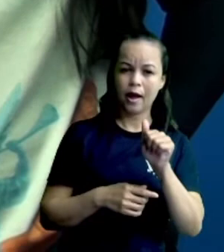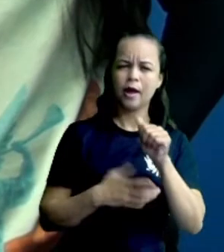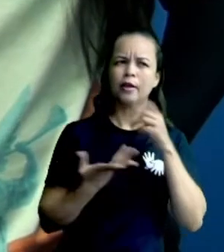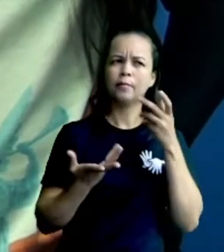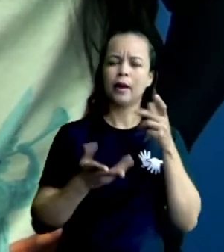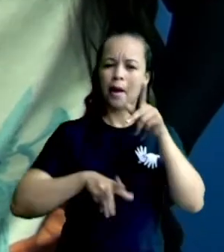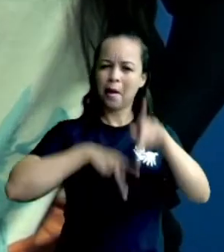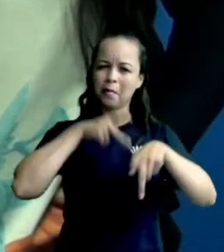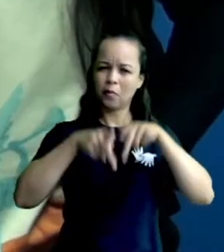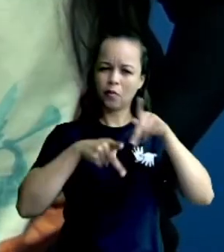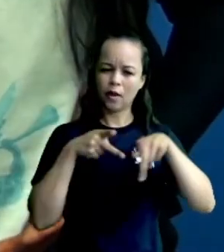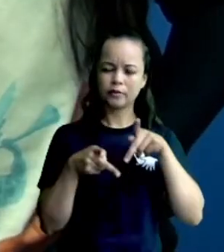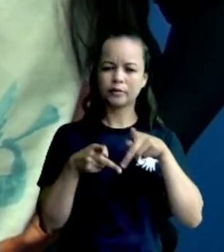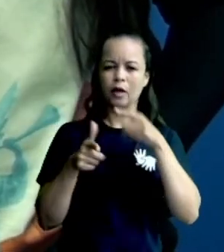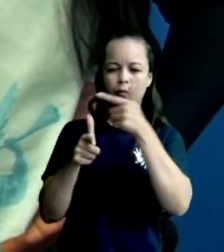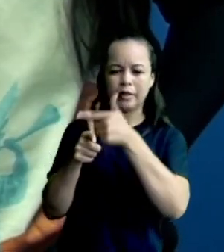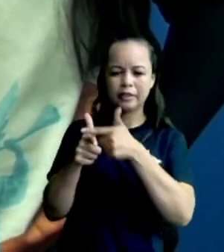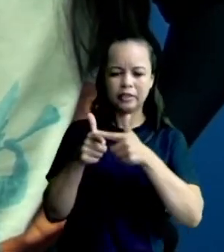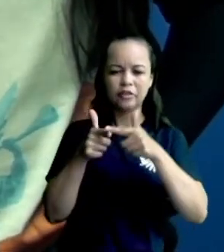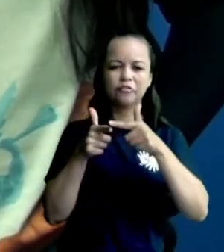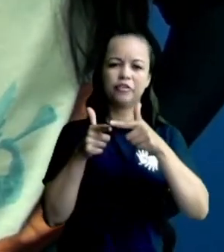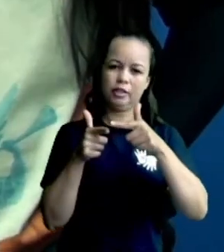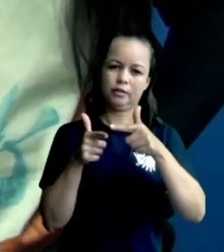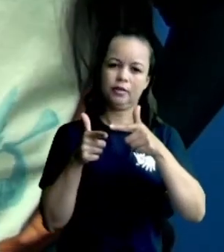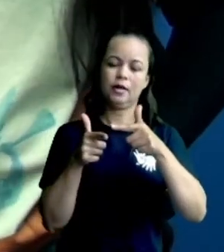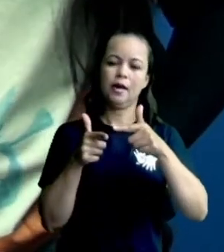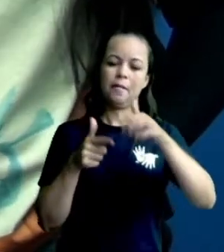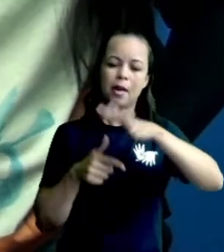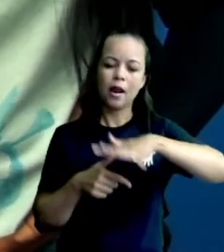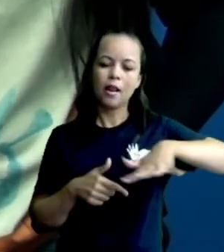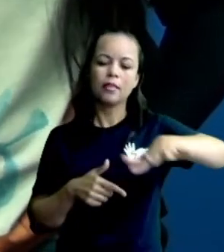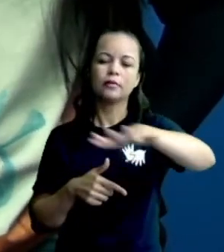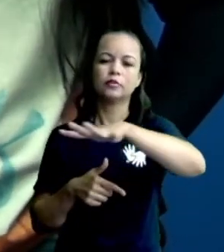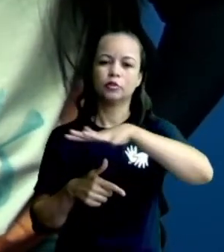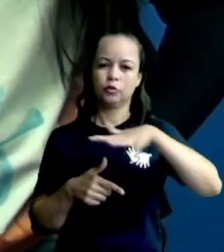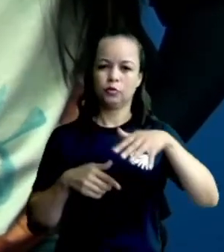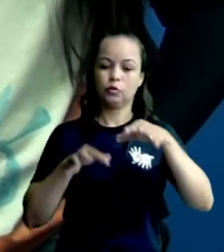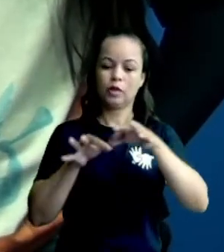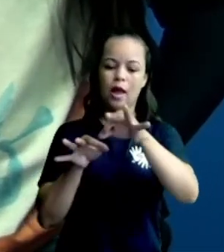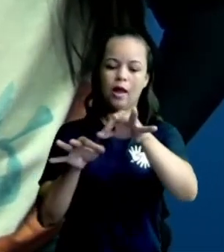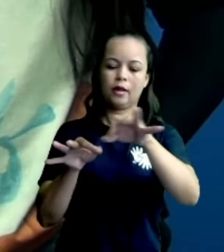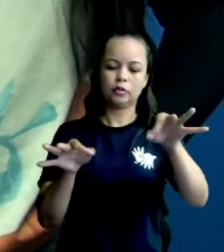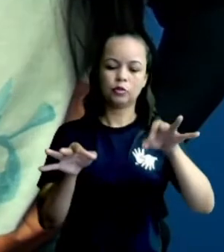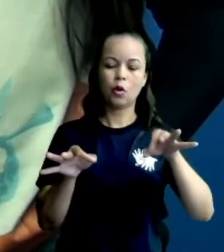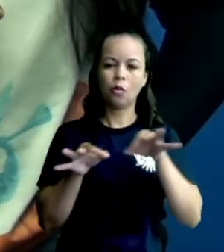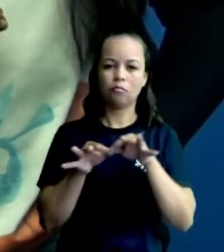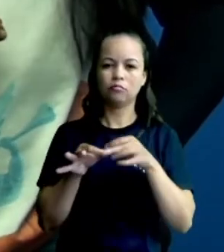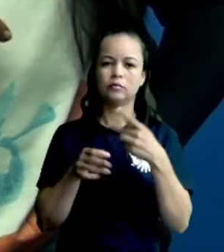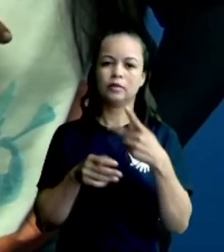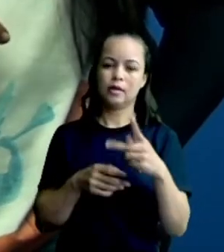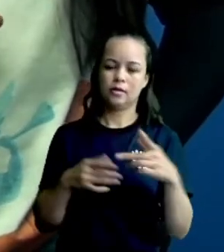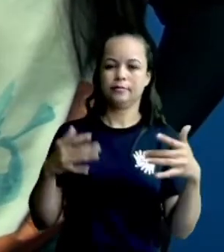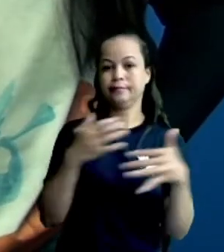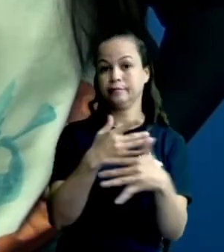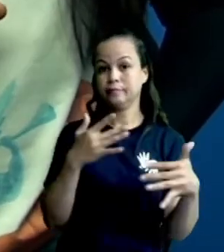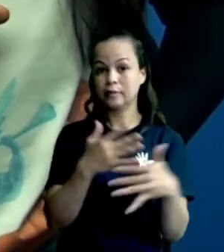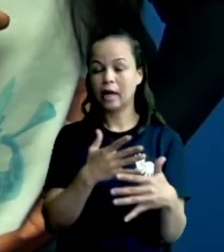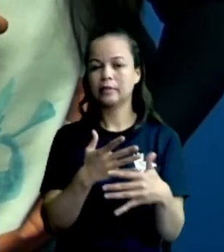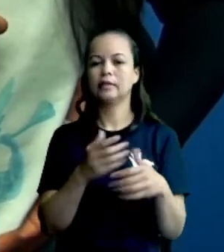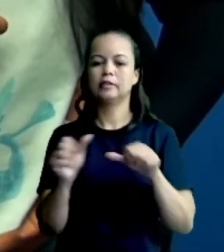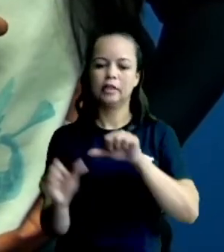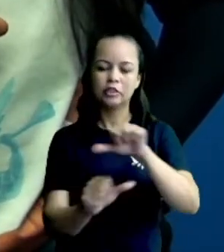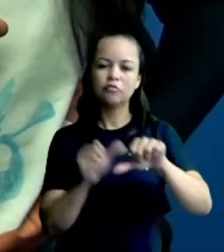valor do espaço demográfico, do território daquela cidade, transformando em